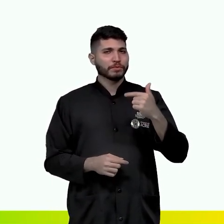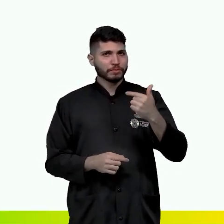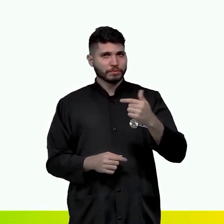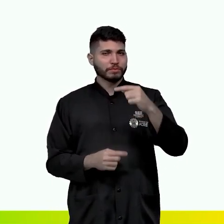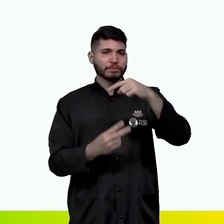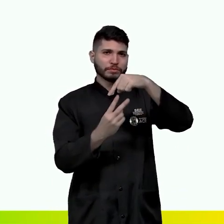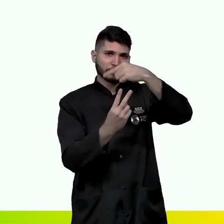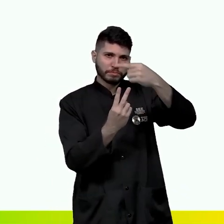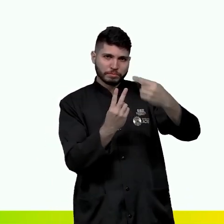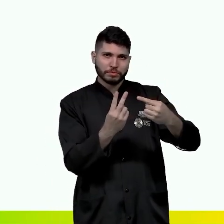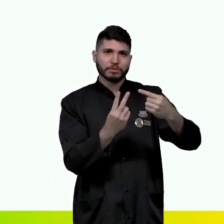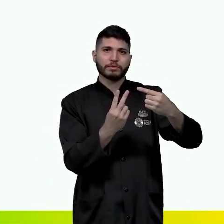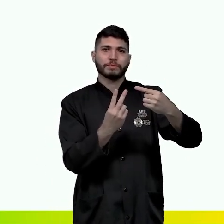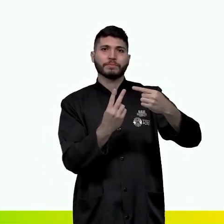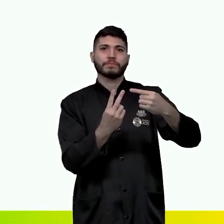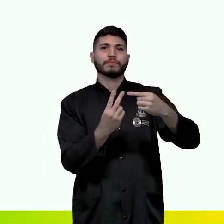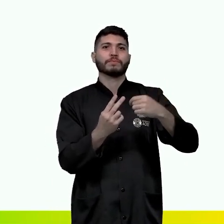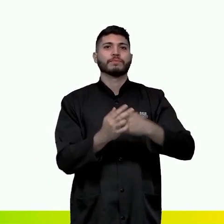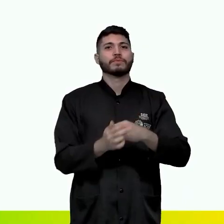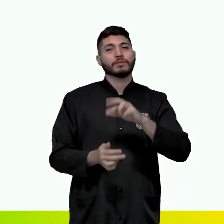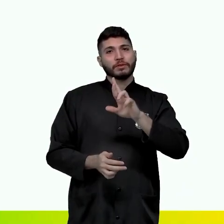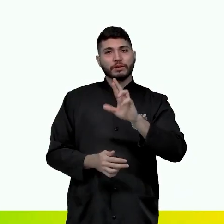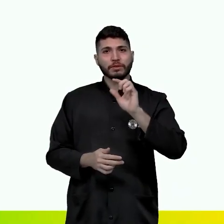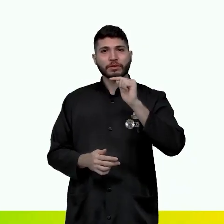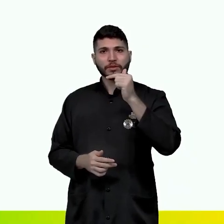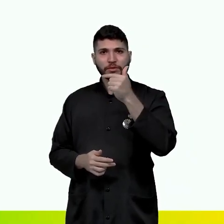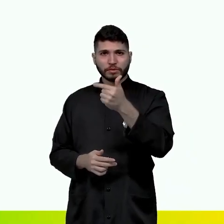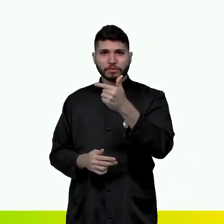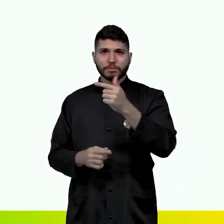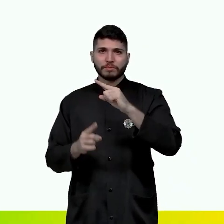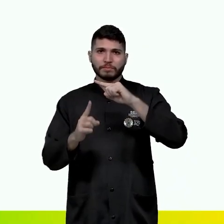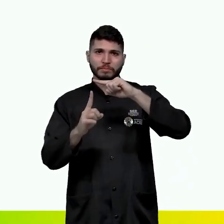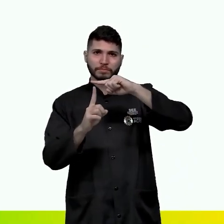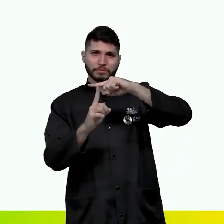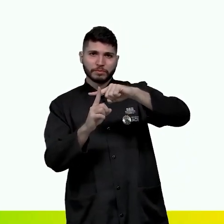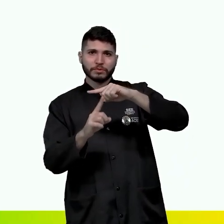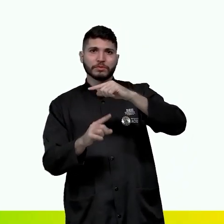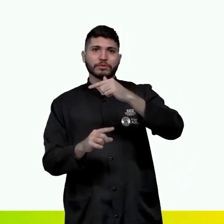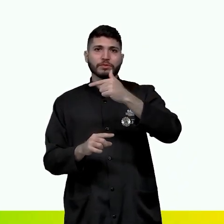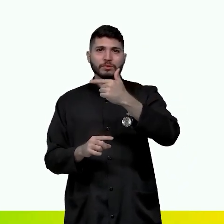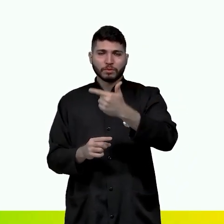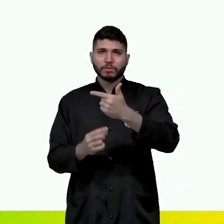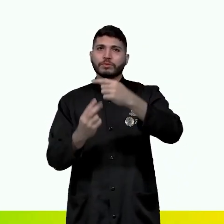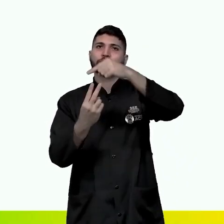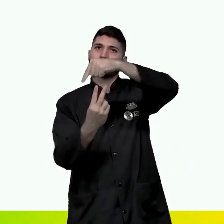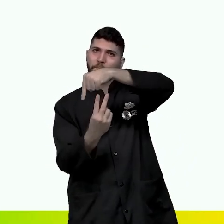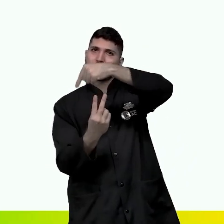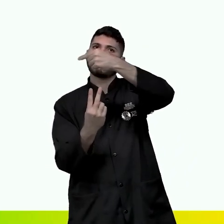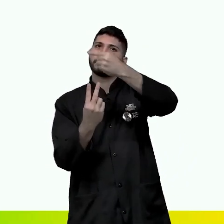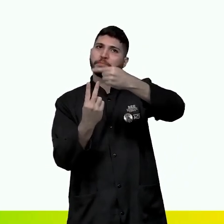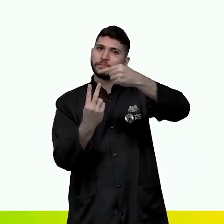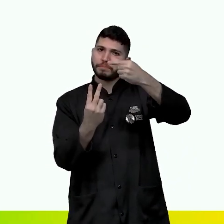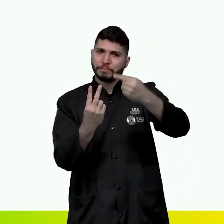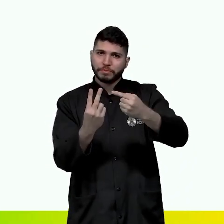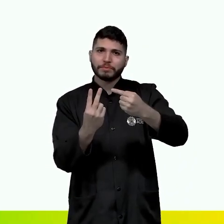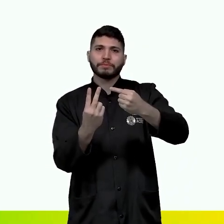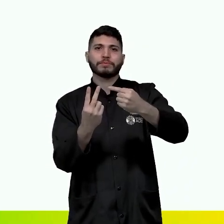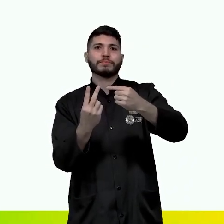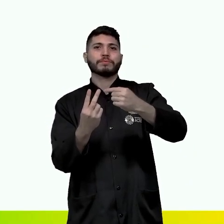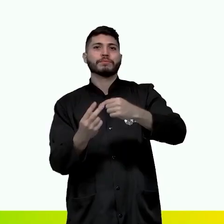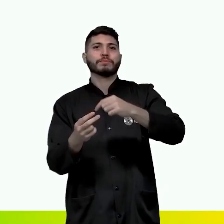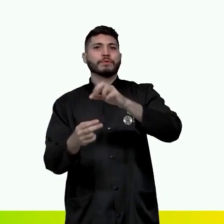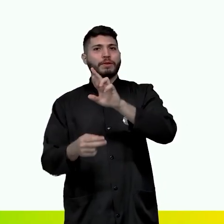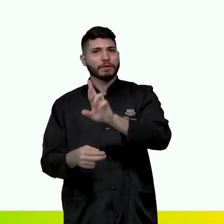mais 2πr vezes H. Se você quiser colocar, por exemplo, 2πr em